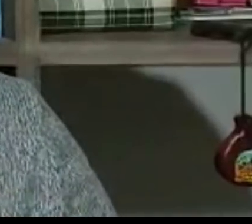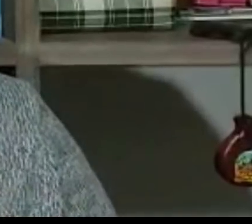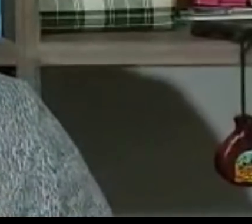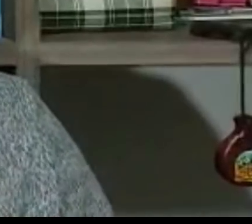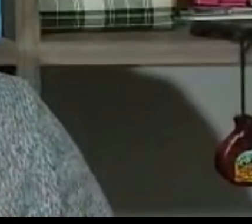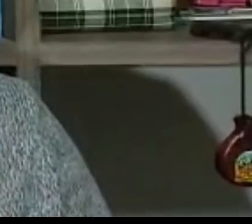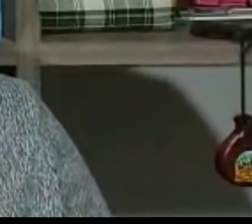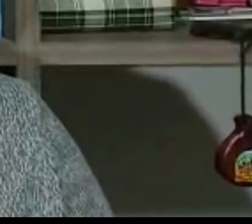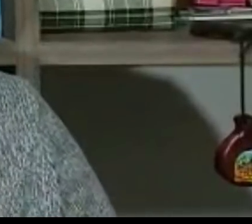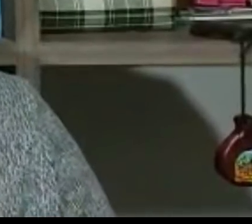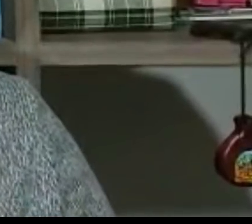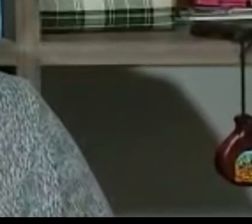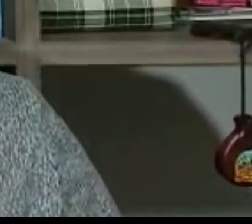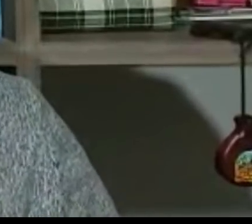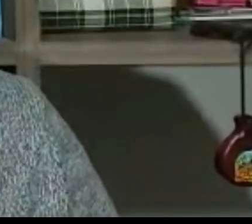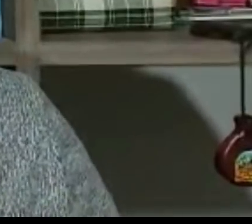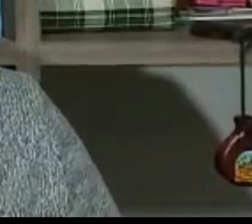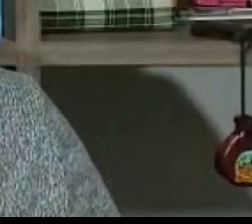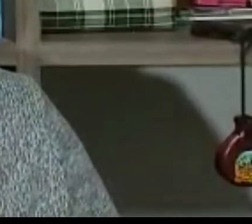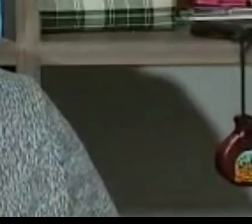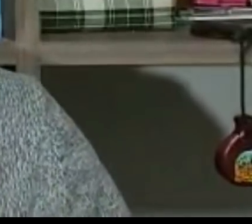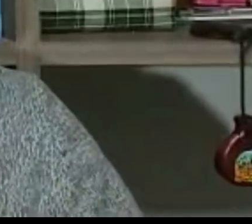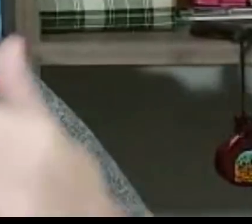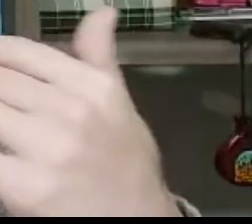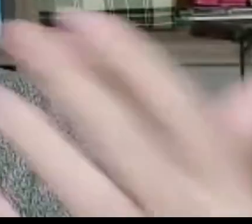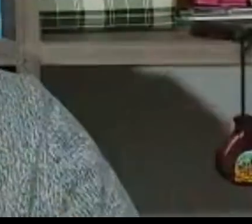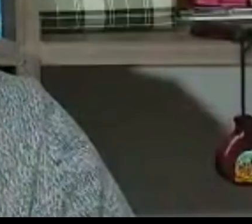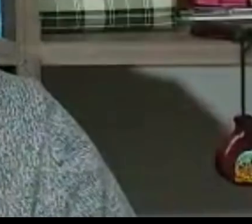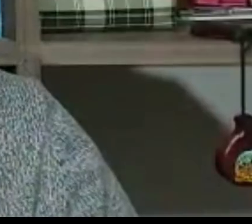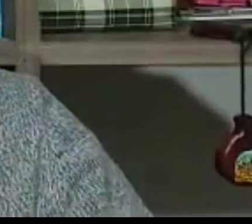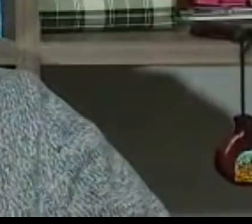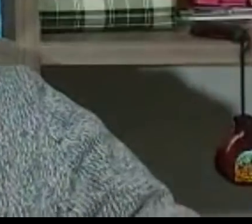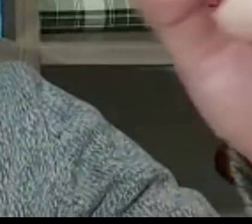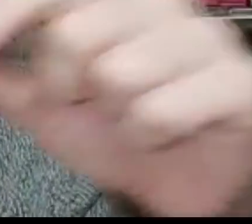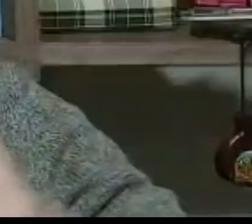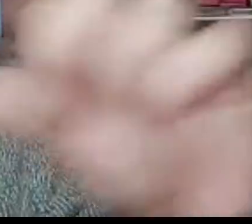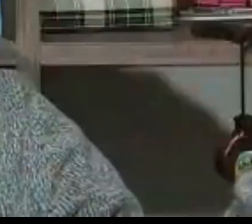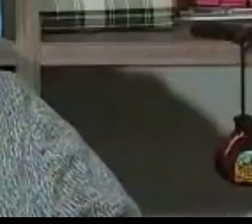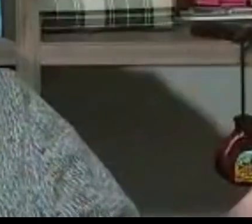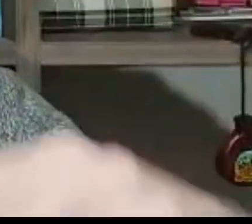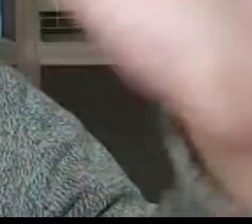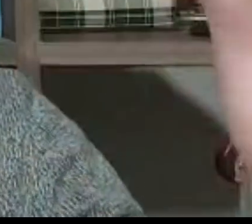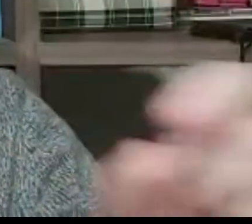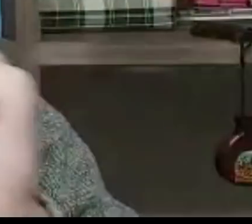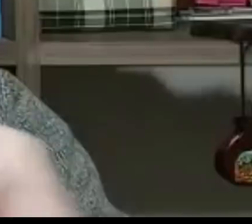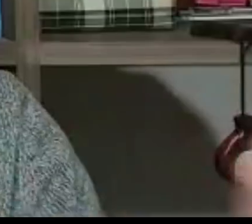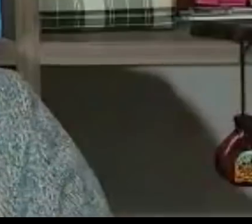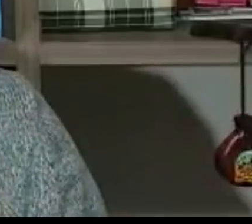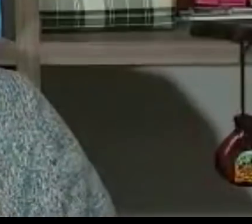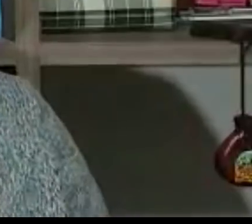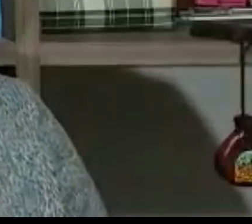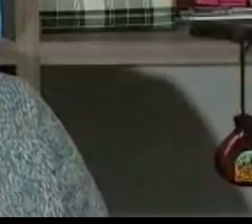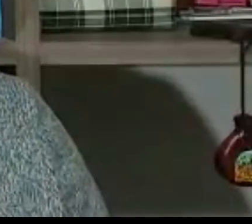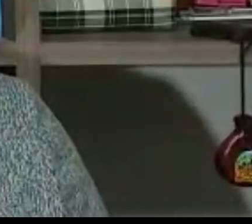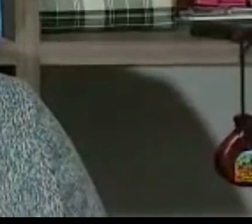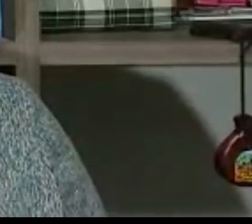gente também possa cantar juntos presencialmente. Se vocês quiserem assistir mais vídeos, me procurem no Instagram, YouTube, Maestro